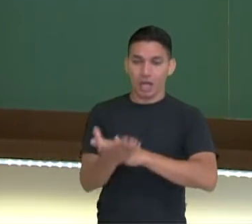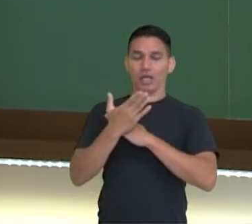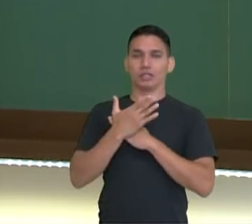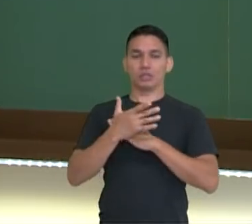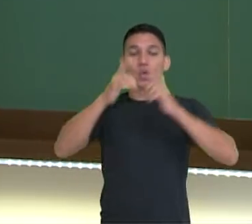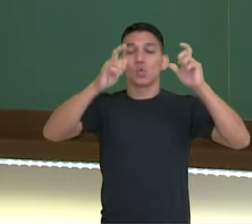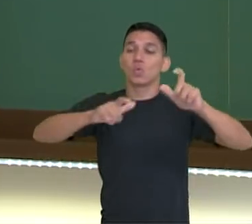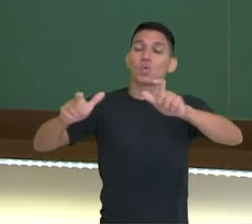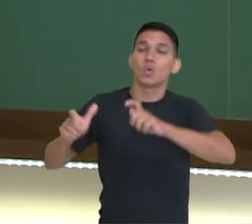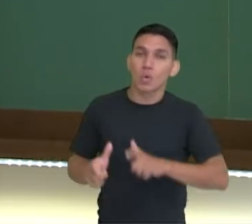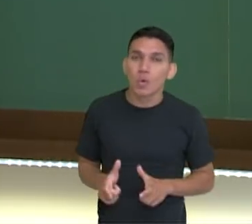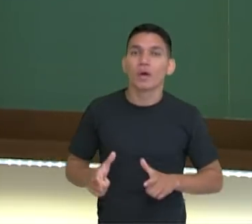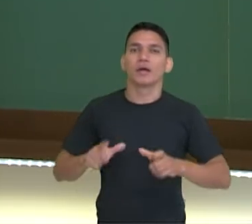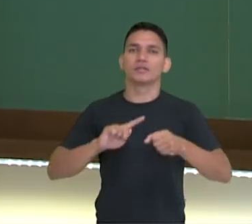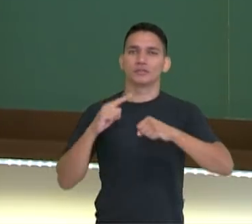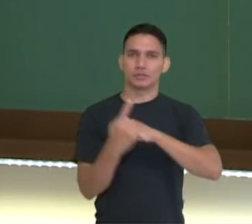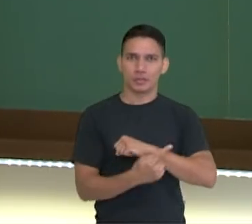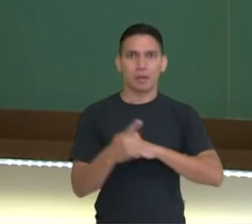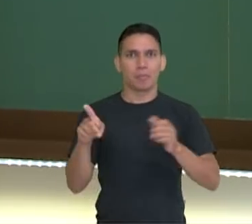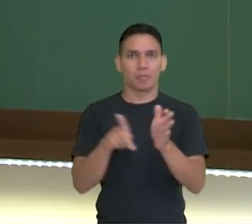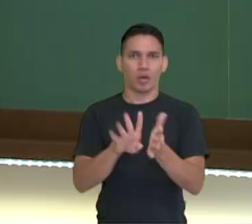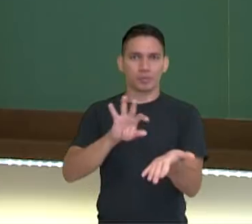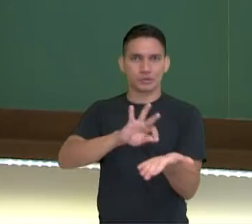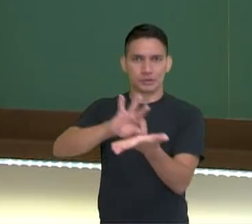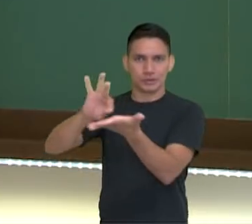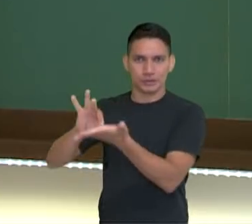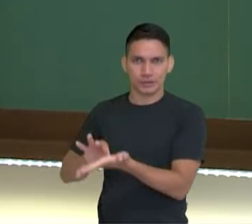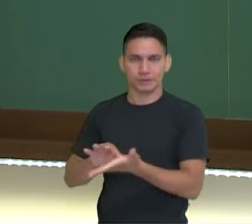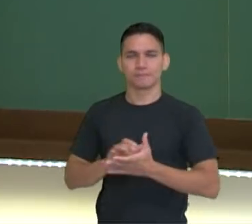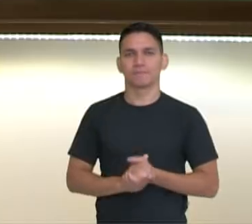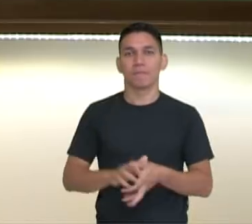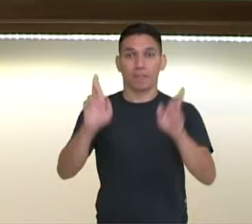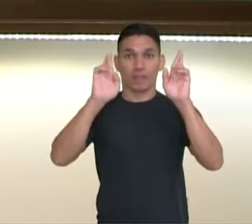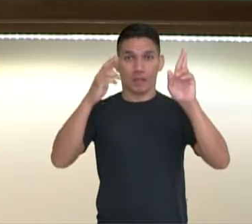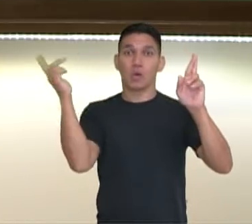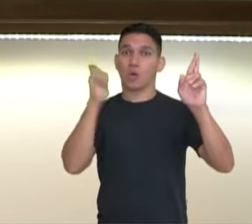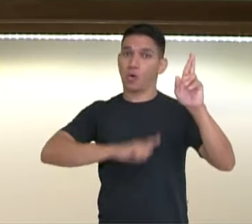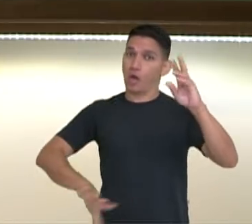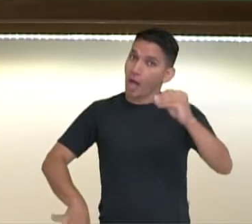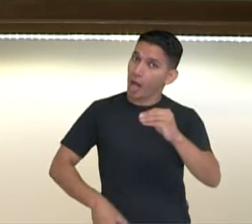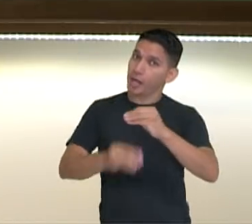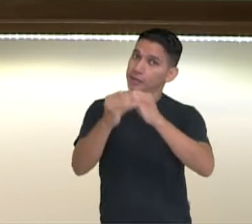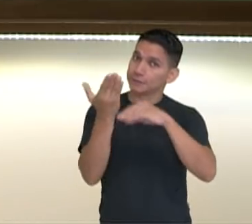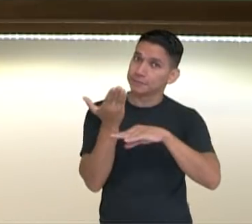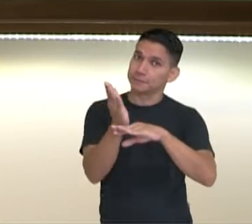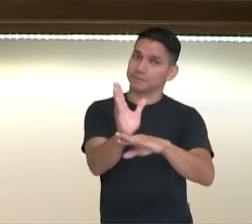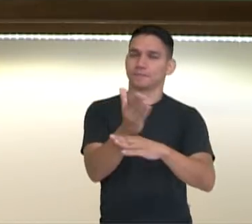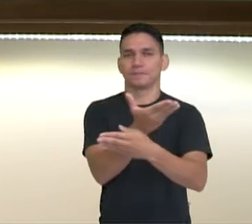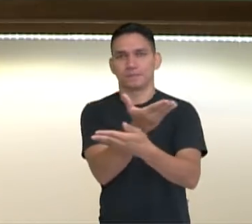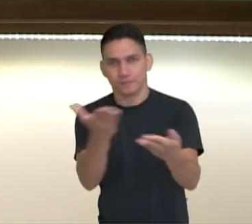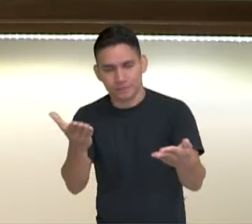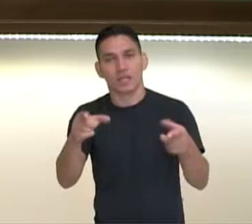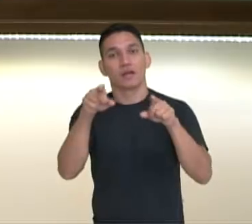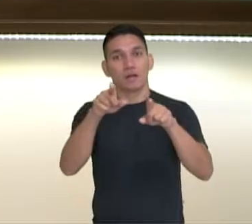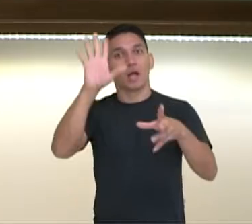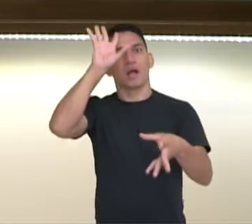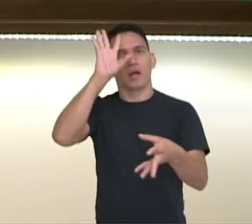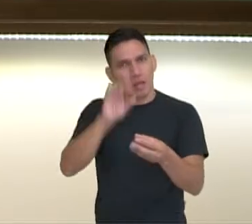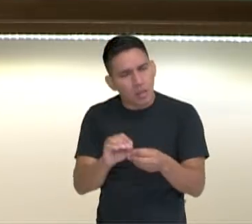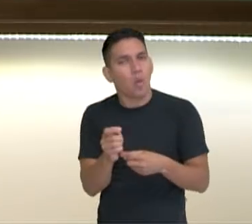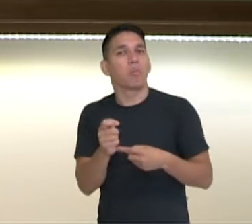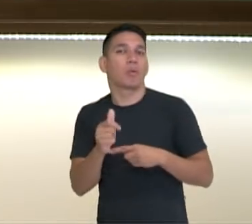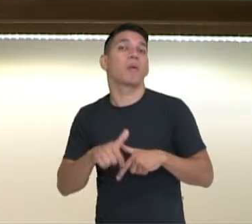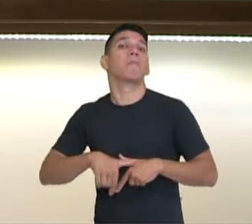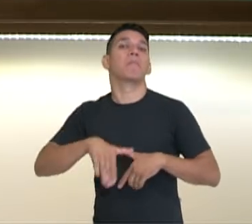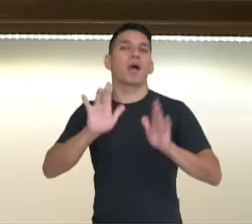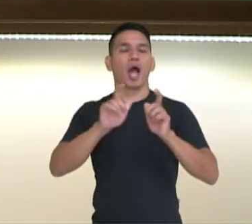estabelecer a localização geográfica, como é o caso do GPS. Espero ter contribuído na aula de hoje com vocês, que vocês tenham entendido um pouquinho mais